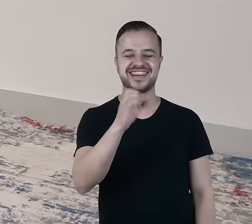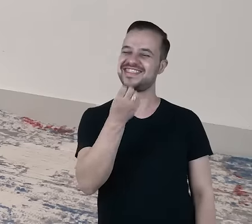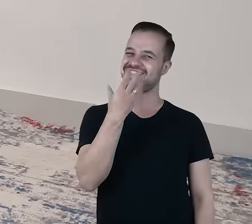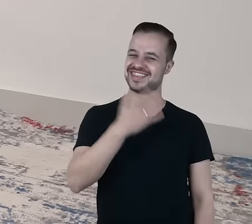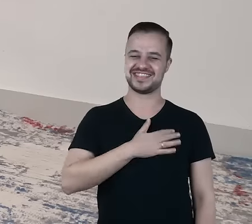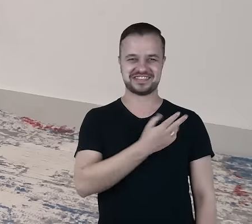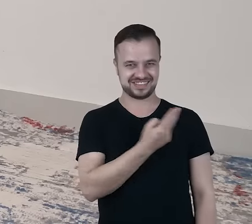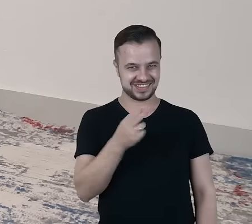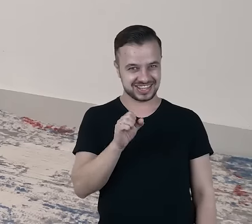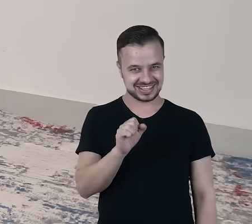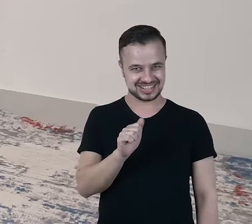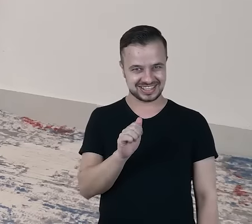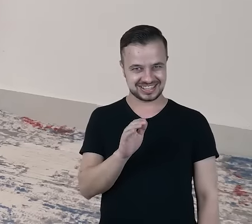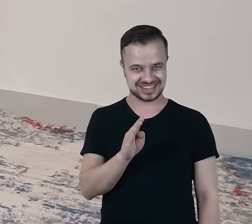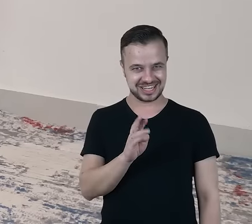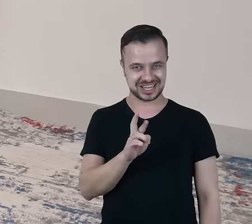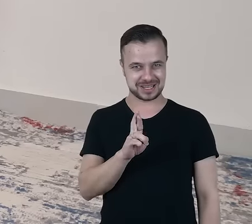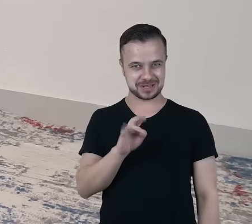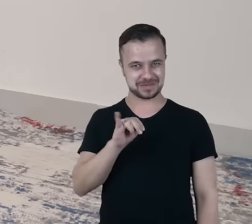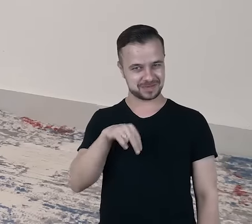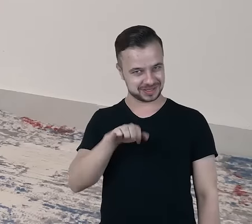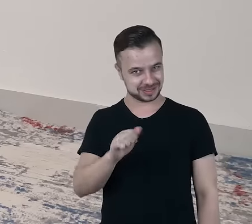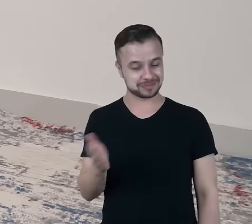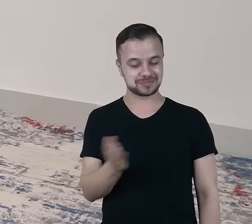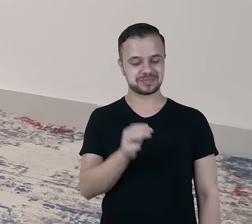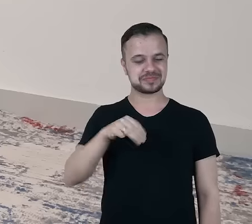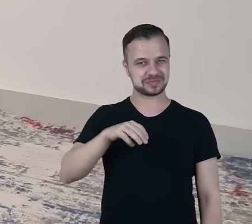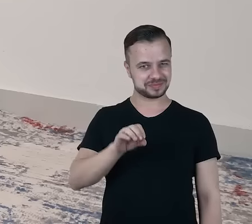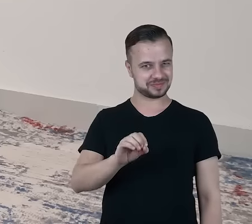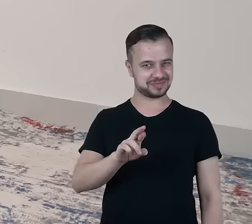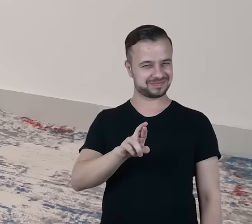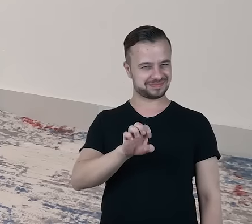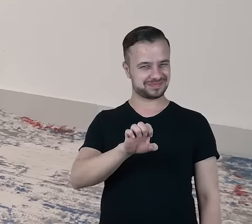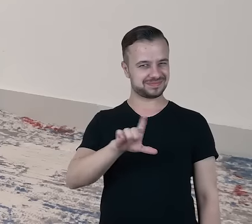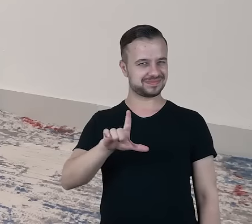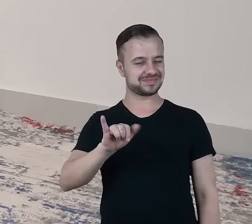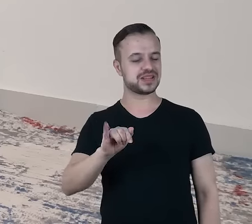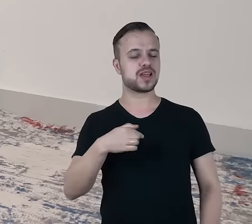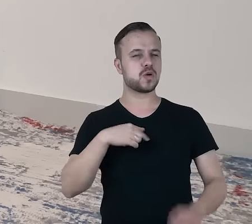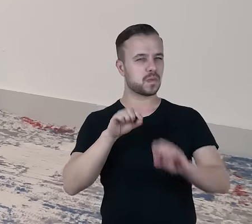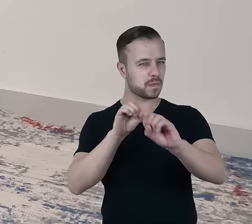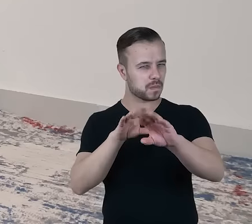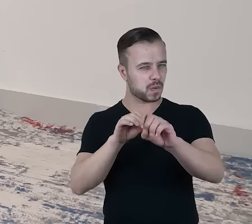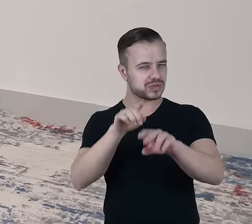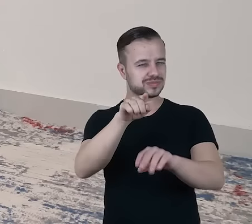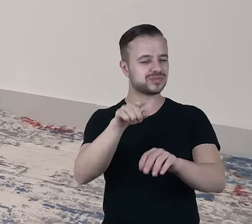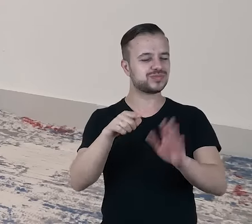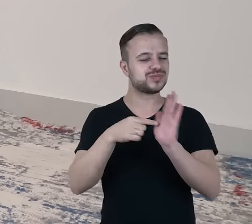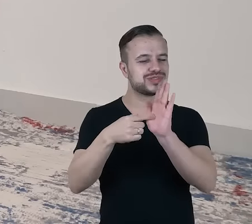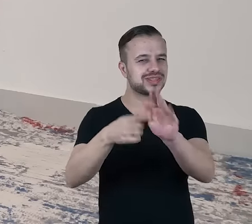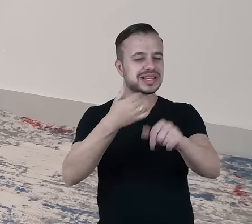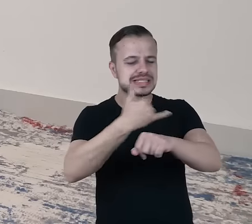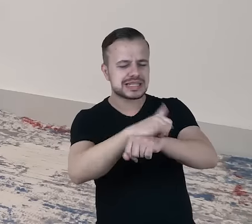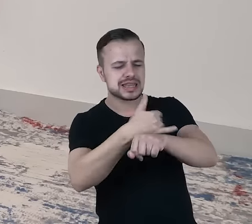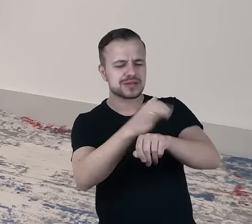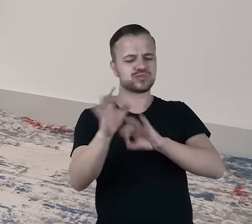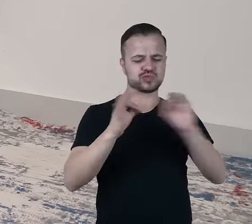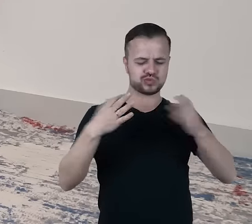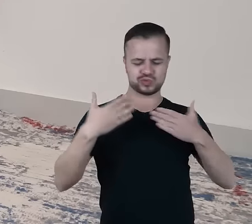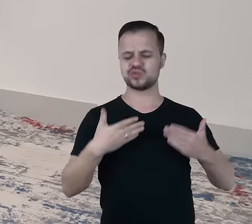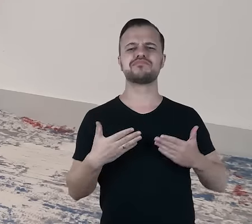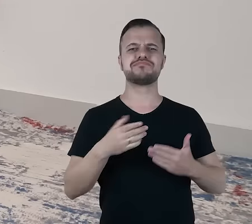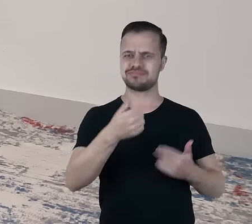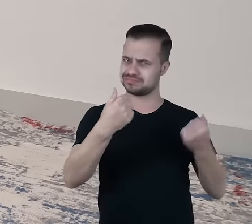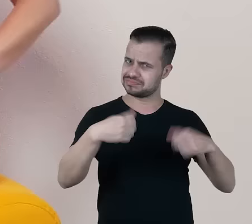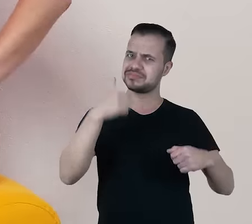Oiê, estilosas! Tudo bem com vocês? Eu sou Sabrina Morelli e hoje vou te mostrar alguns truques de style que toda mulher